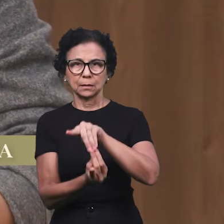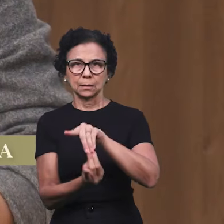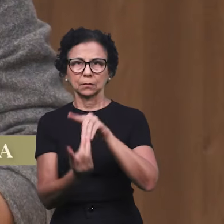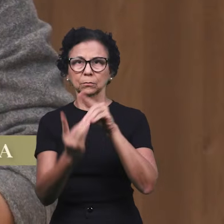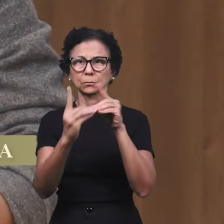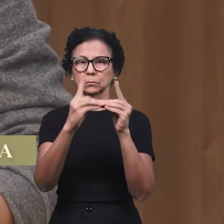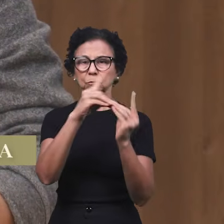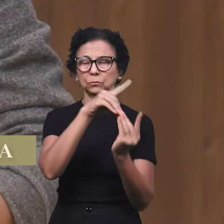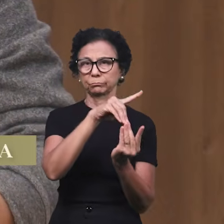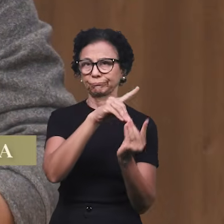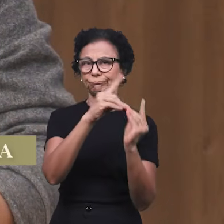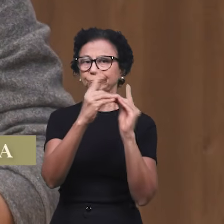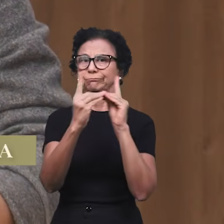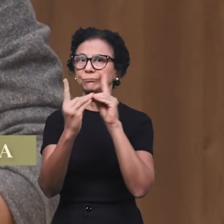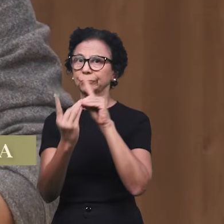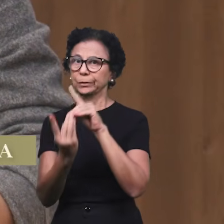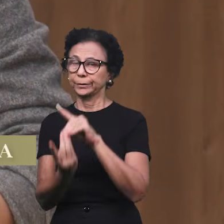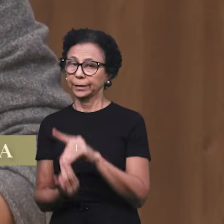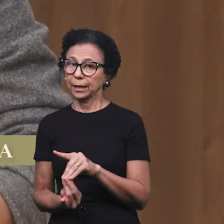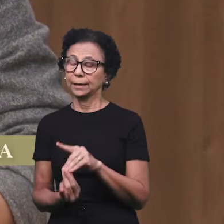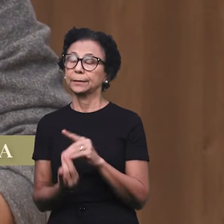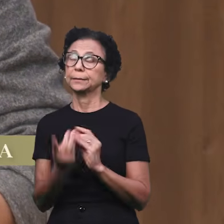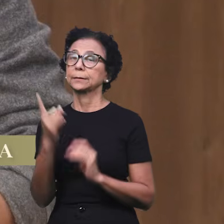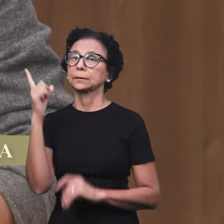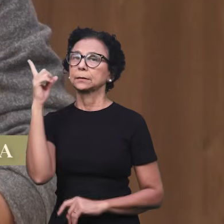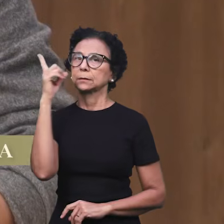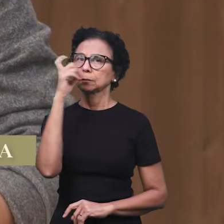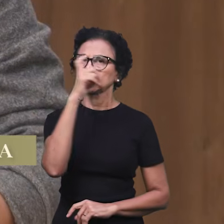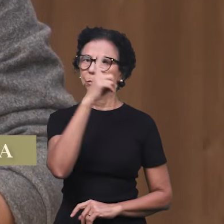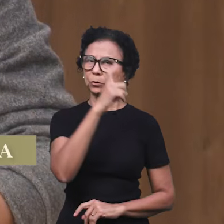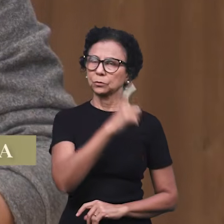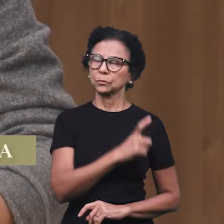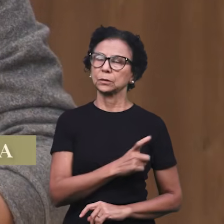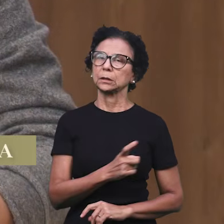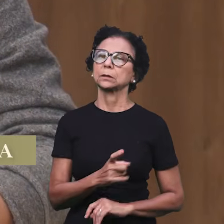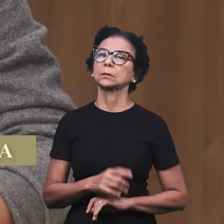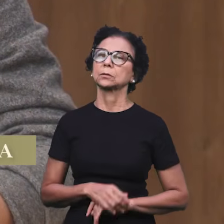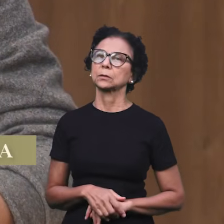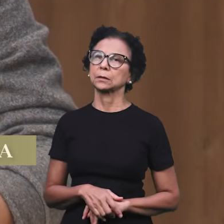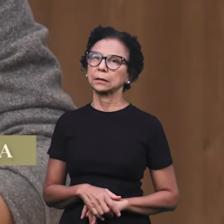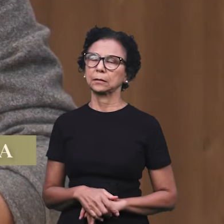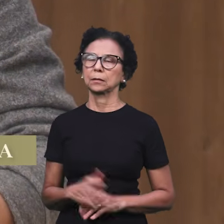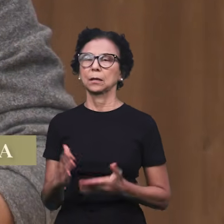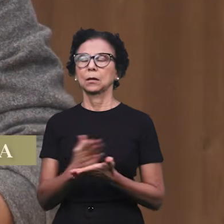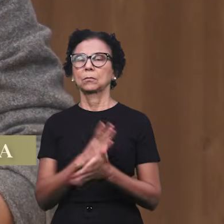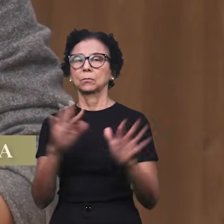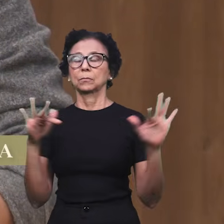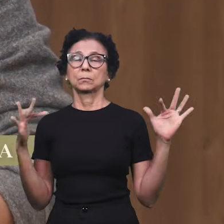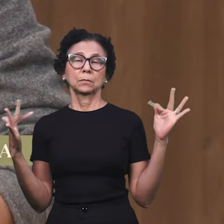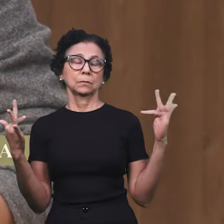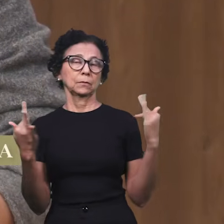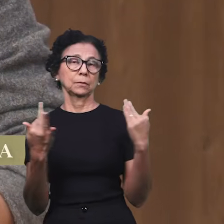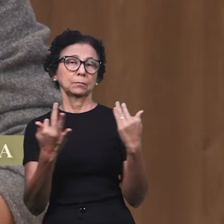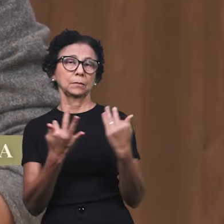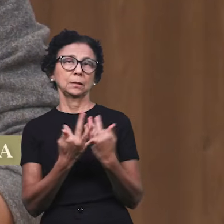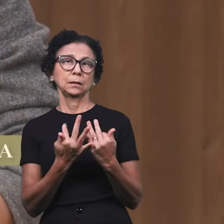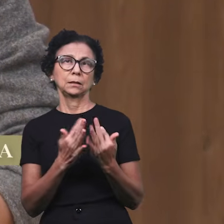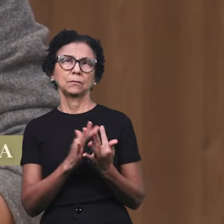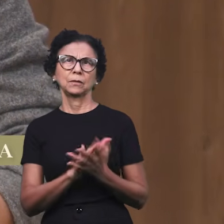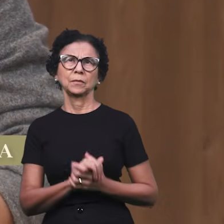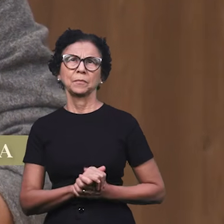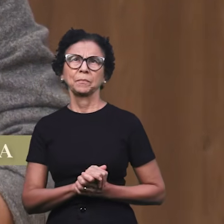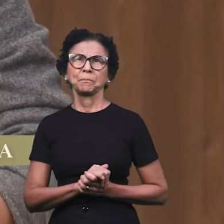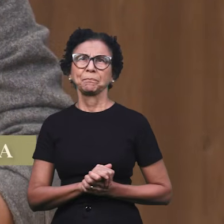isso tem trazido muitas dificuldades para alguns lares, né? Então, às vezes, nós temos aqui algumas pessoas que às vezes nem conhecem o Senhor, que